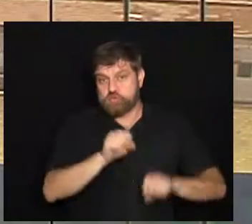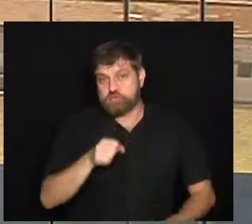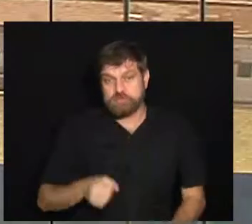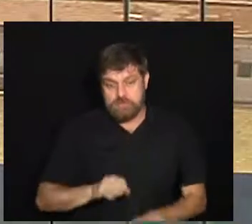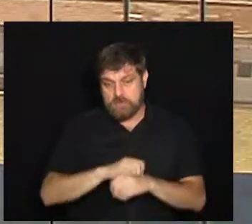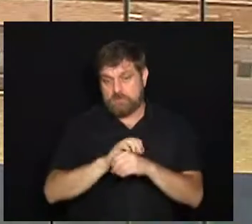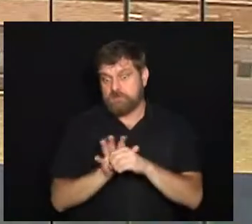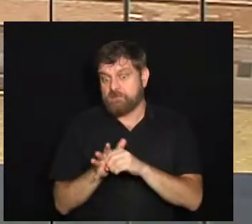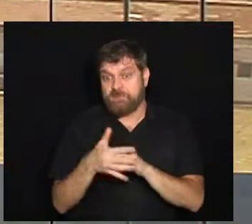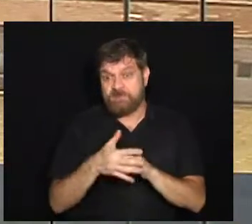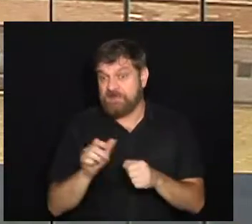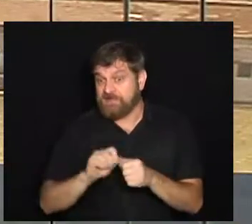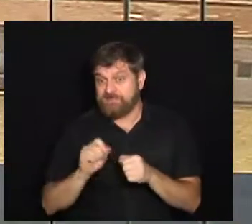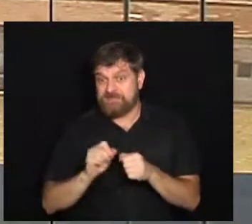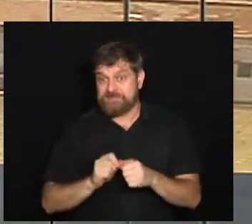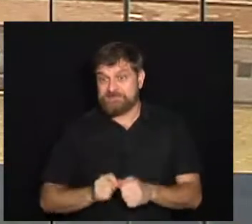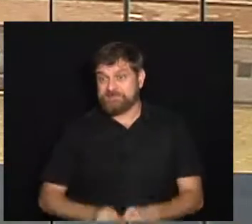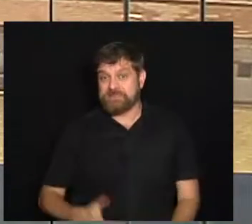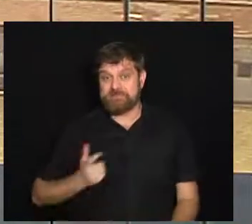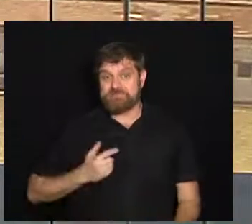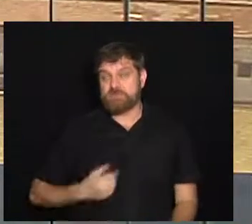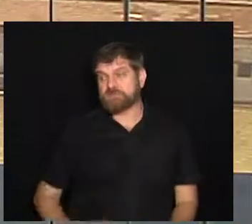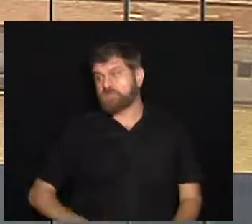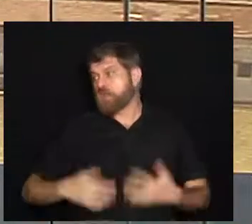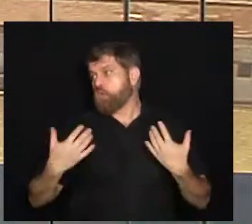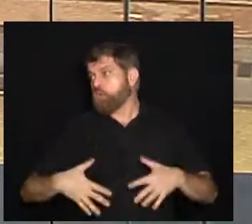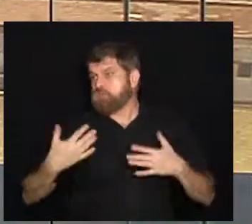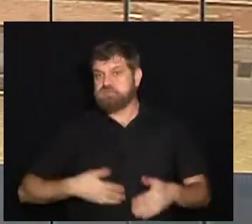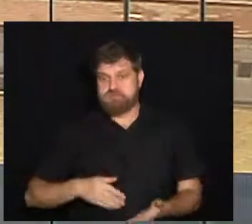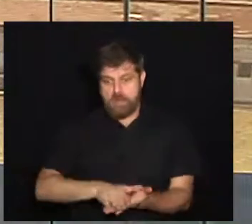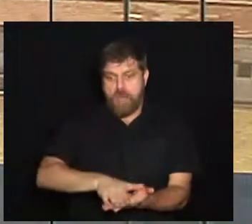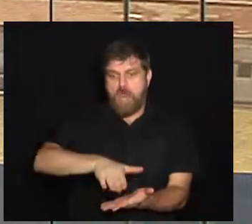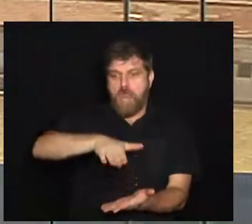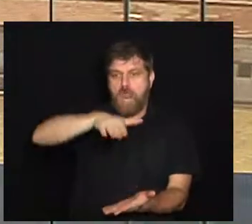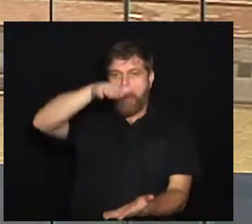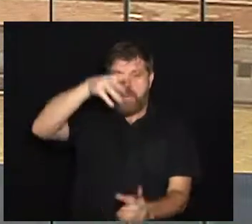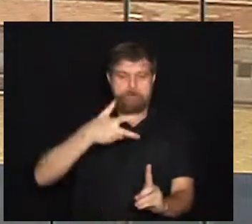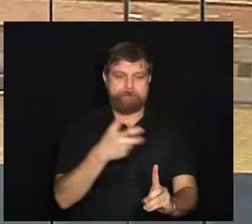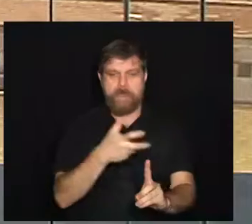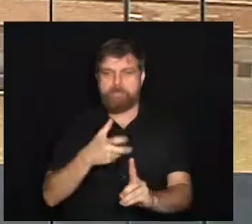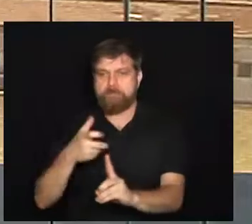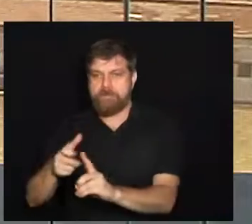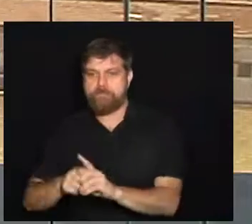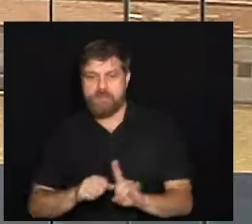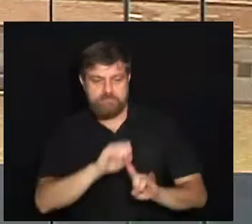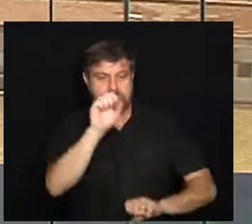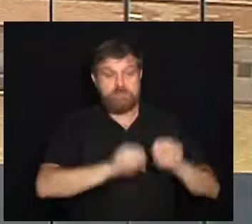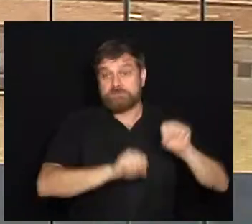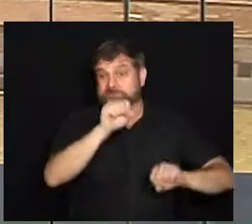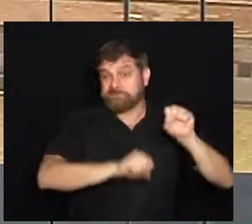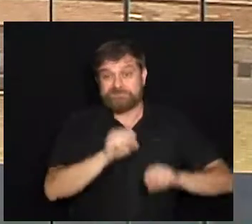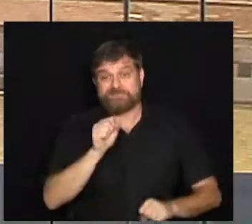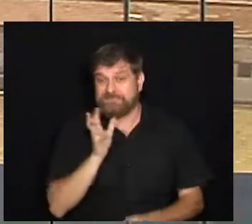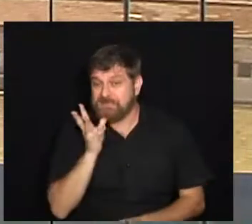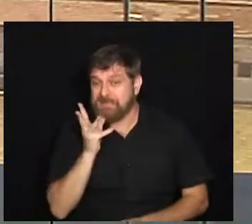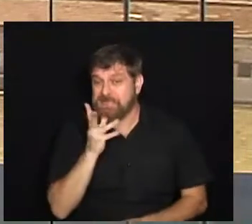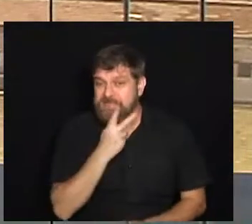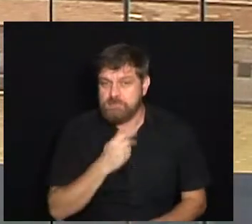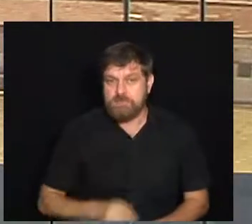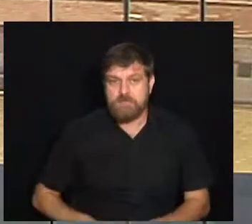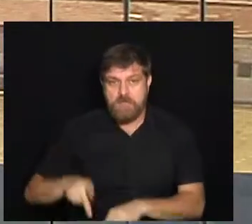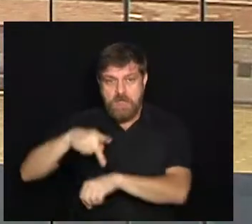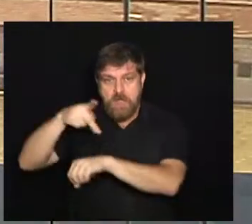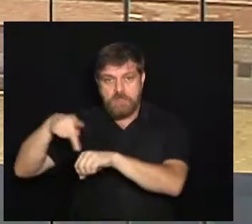caso desse convite aí vai ter que ser alguns bilhões de e aí é uma coisa que para imobilizar o parque industrial para produzir isso demora meses que os